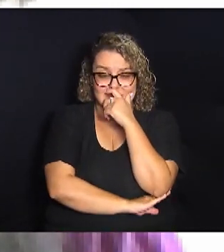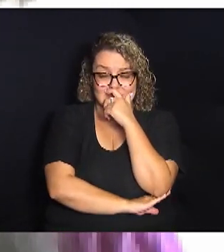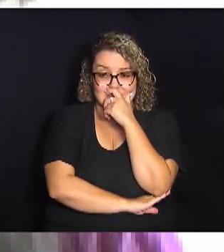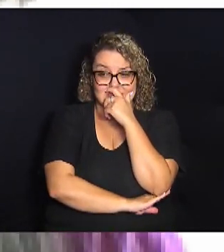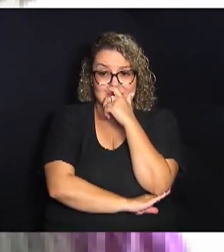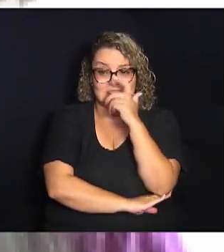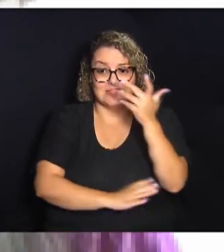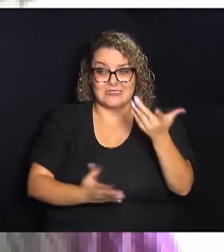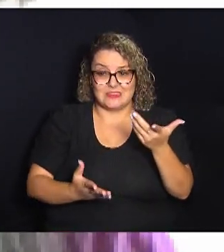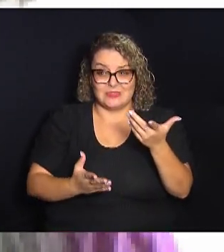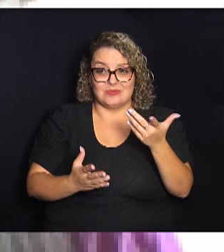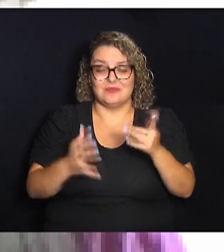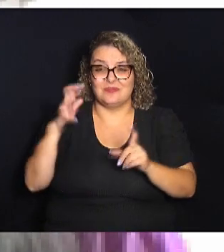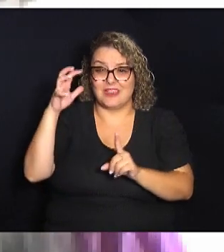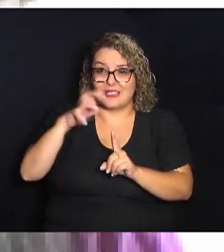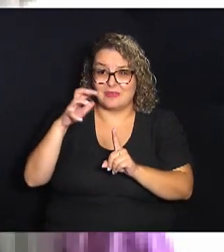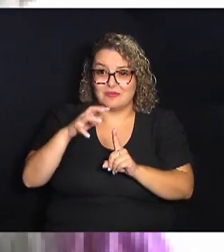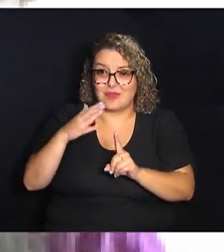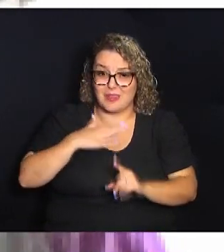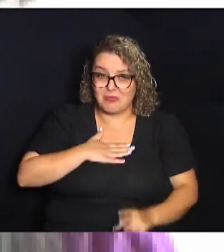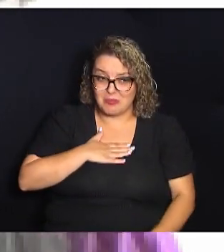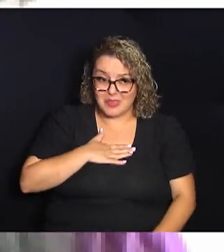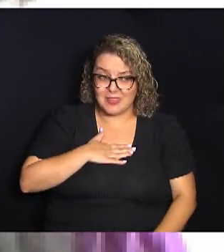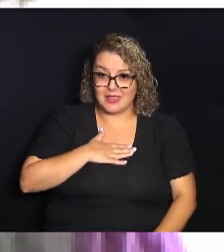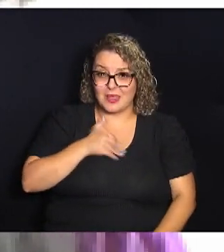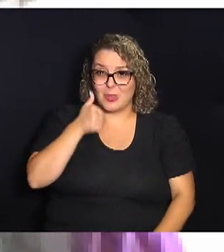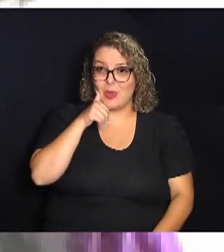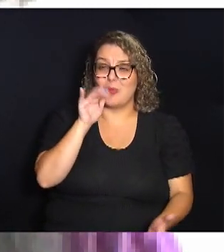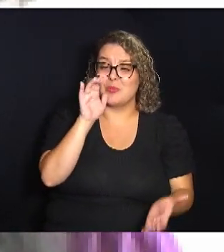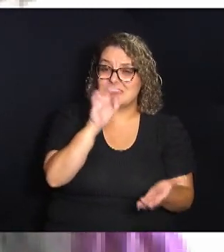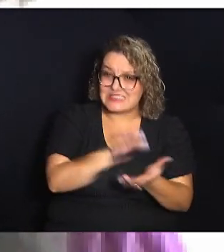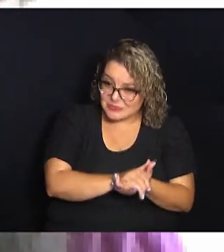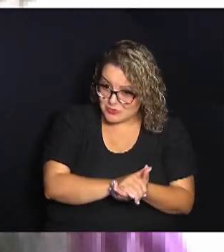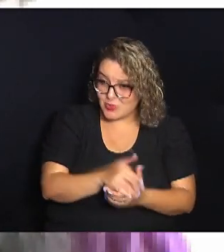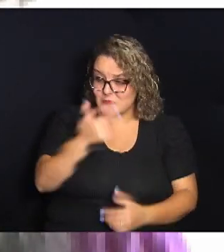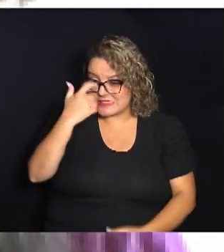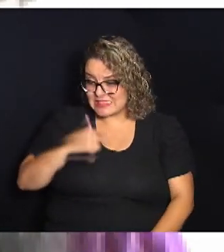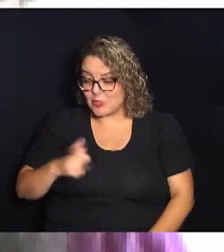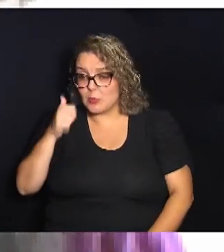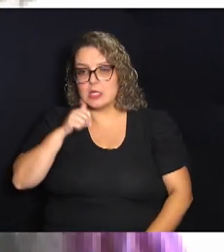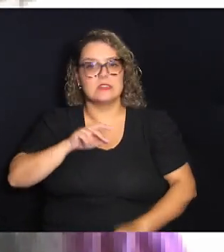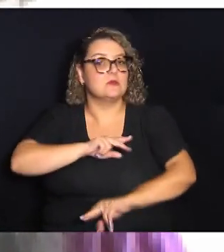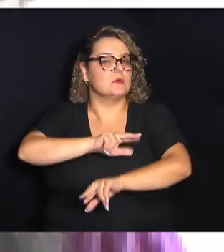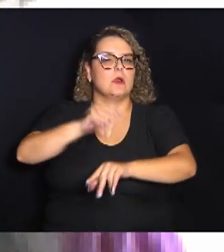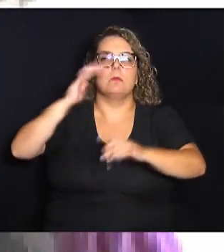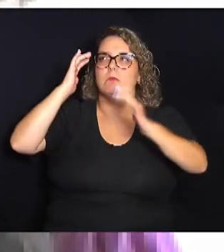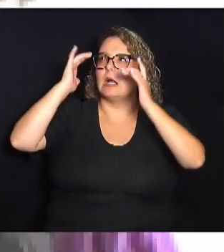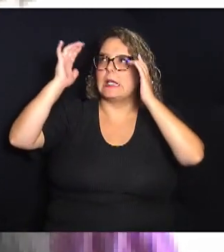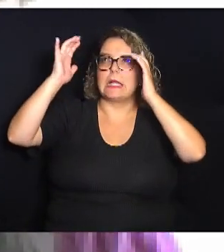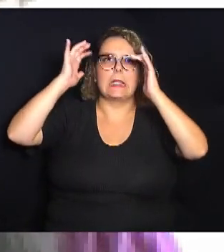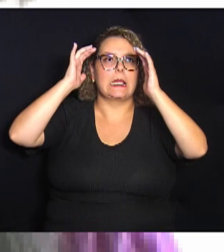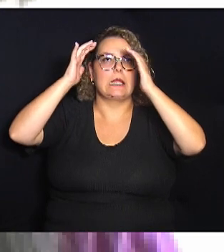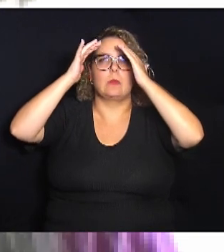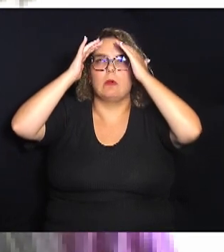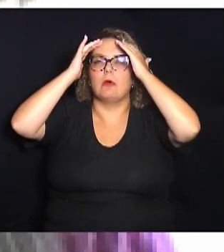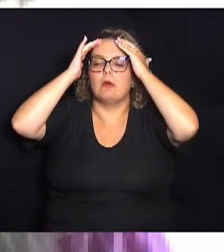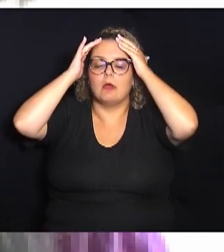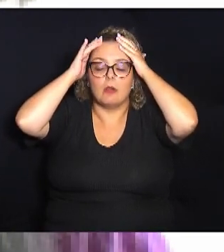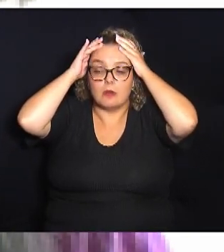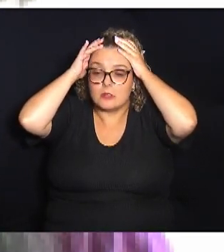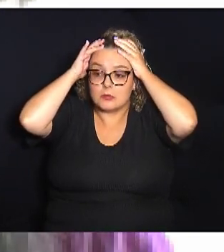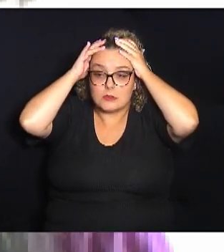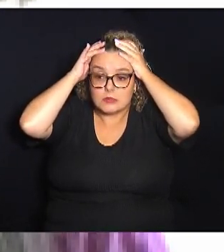vai afetar a mim como mulher, como esposa? Então, são vários pensamentos que as pessoas têm, as mulheres têm, e que